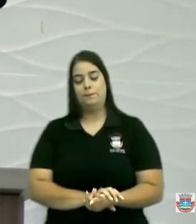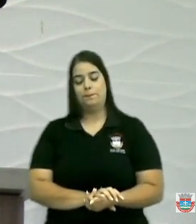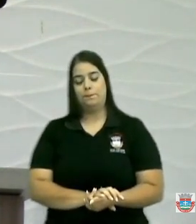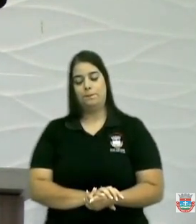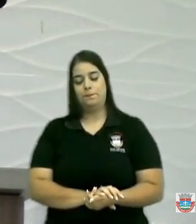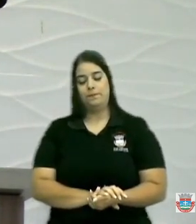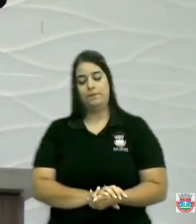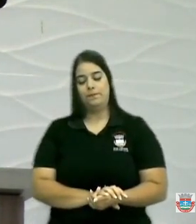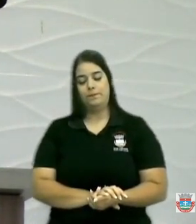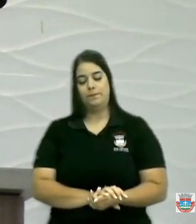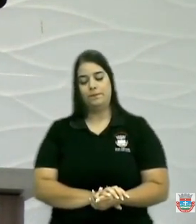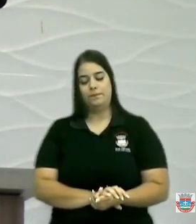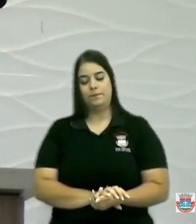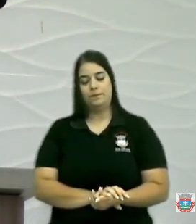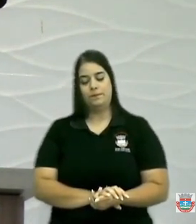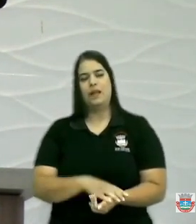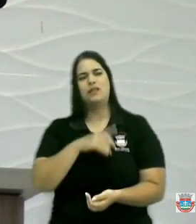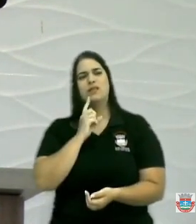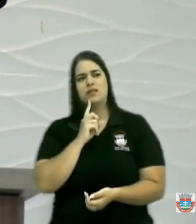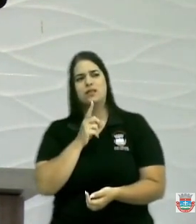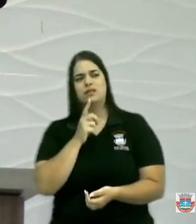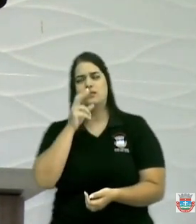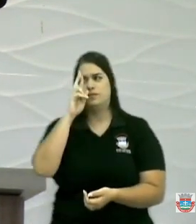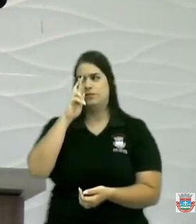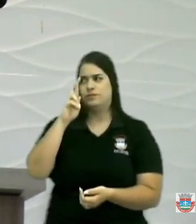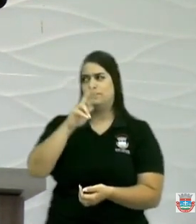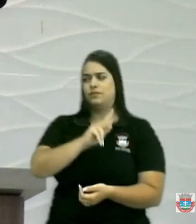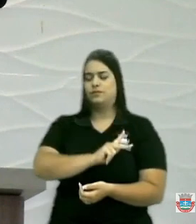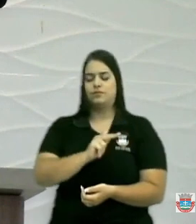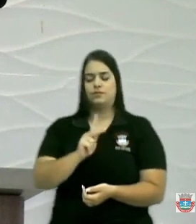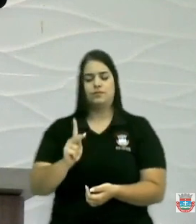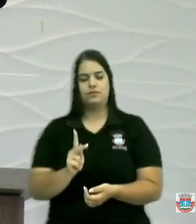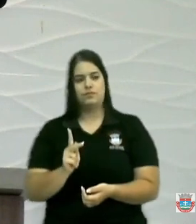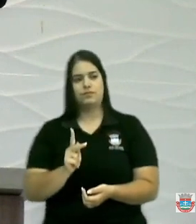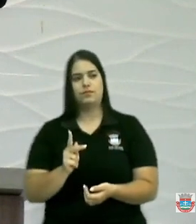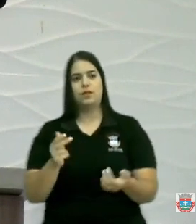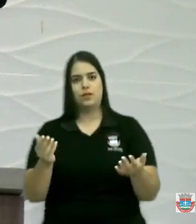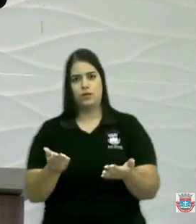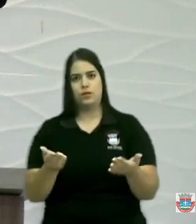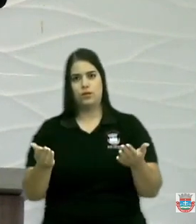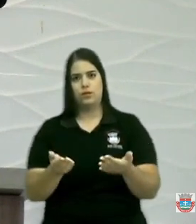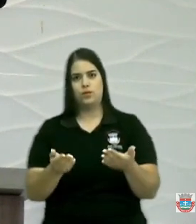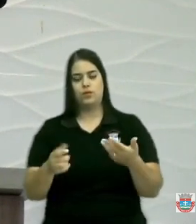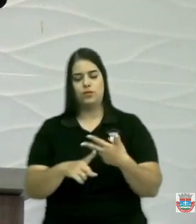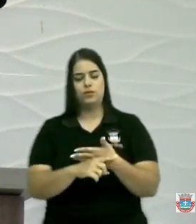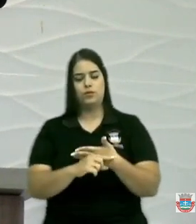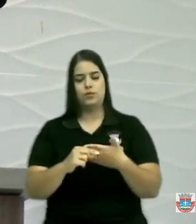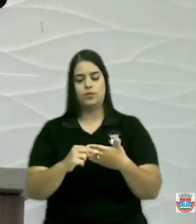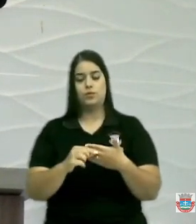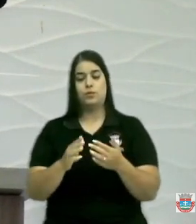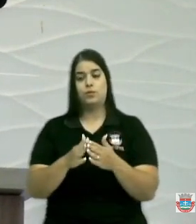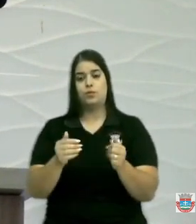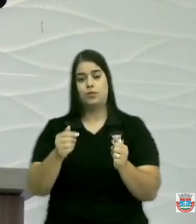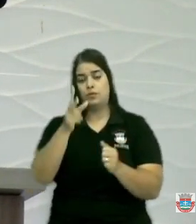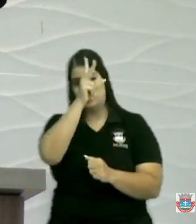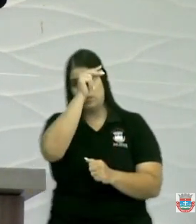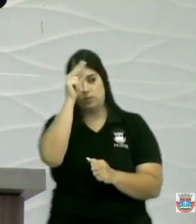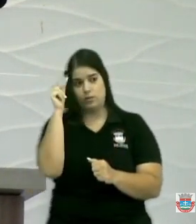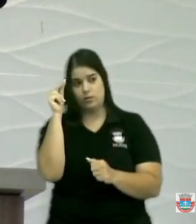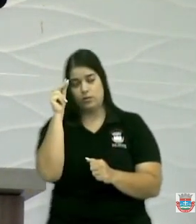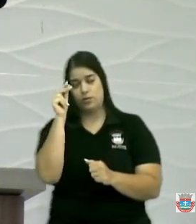Quero falar aqui da minha indicação, senhor presidente, que coloquei no dia de hoje, pedindo ao senhor prefeito que